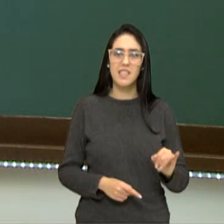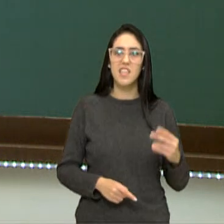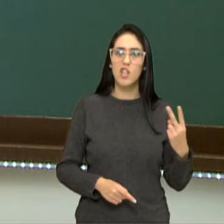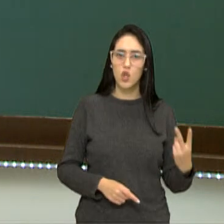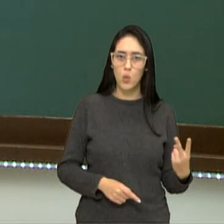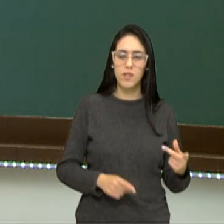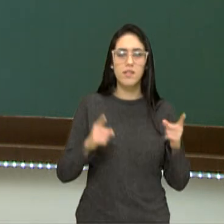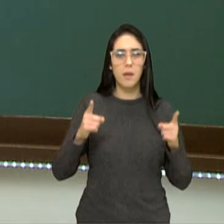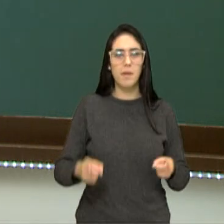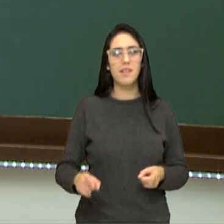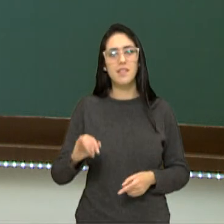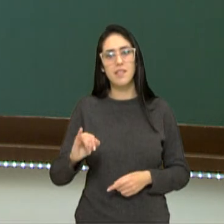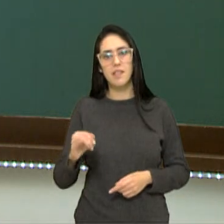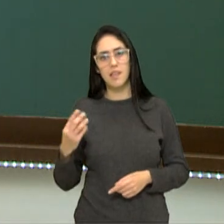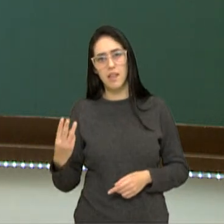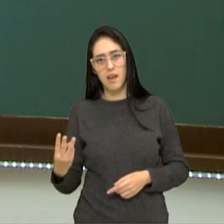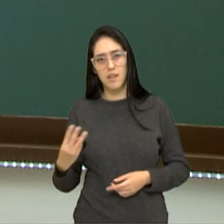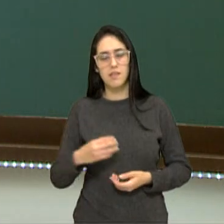matriz I3.